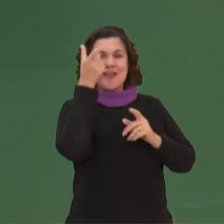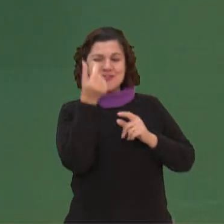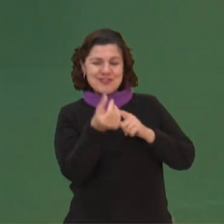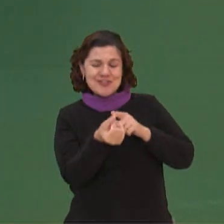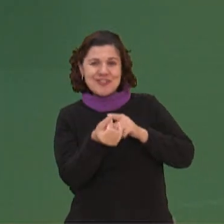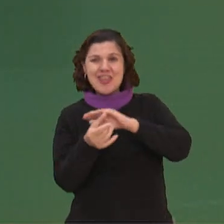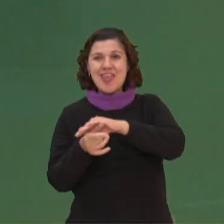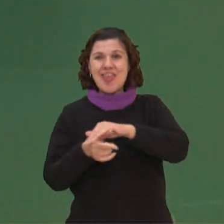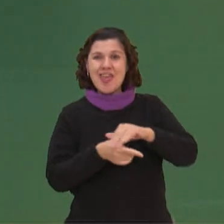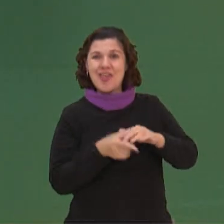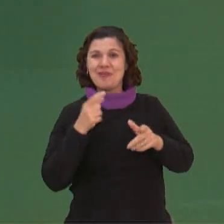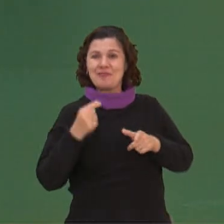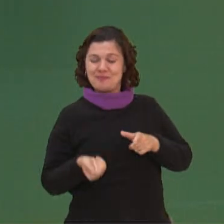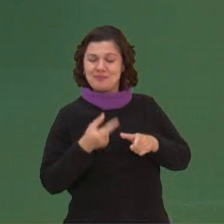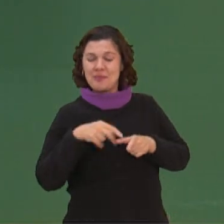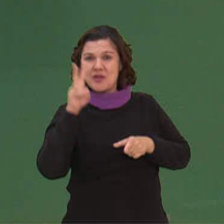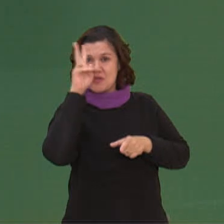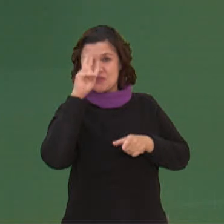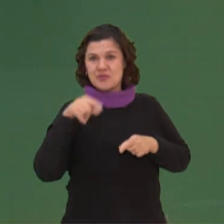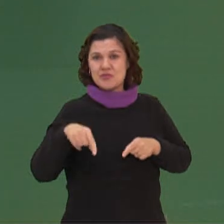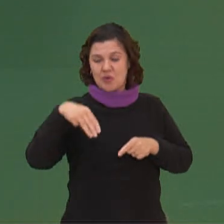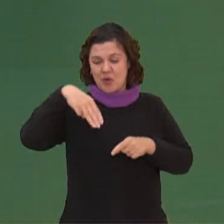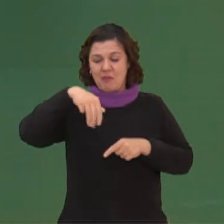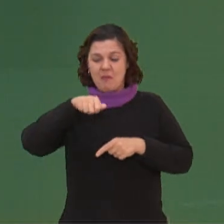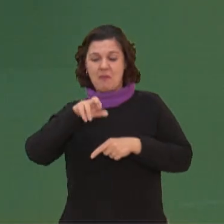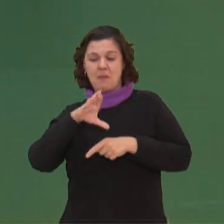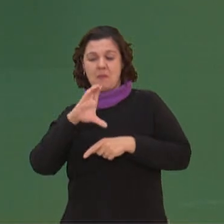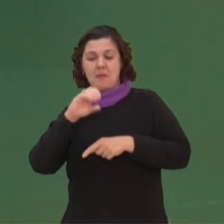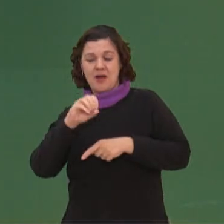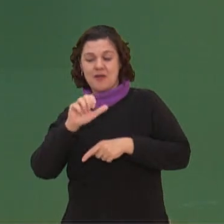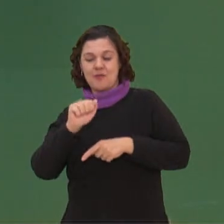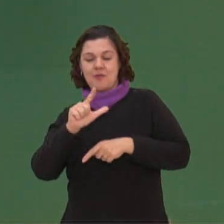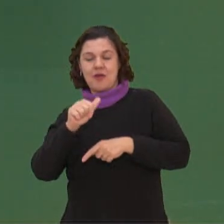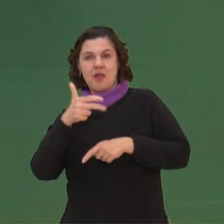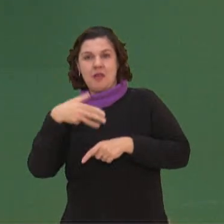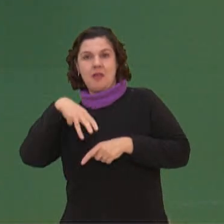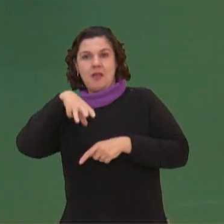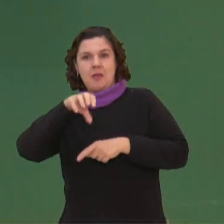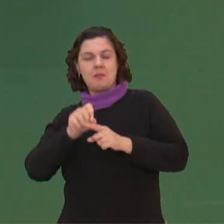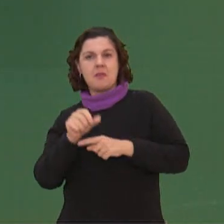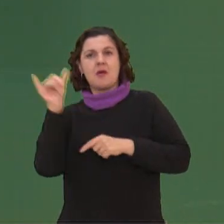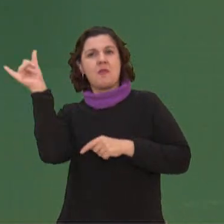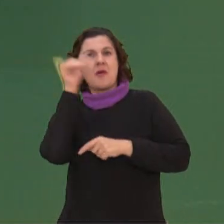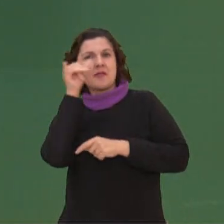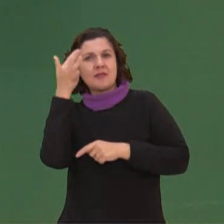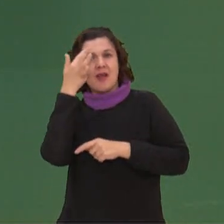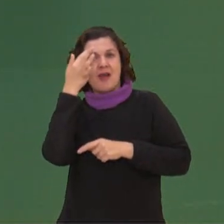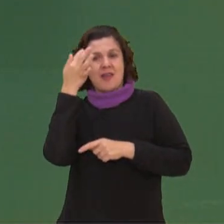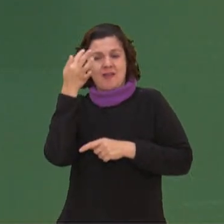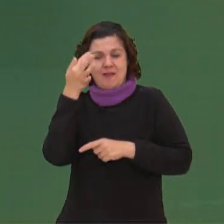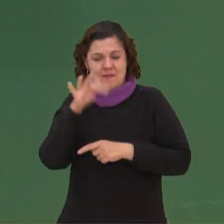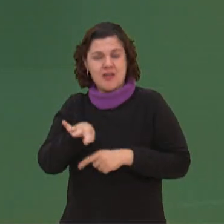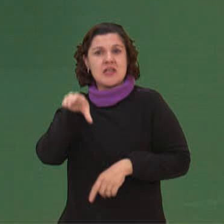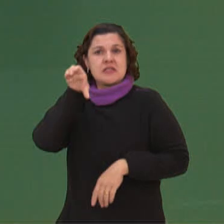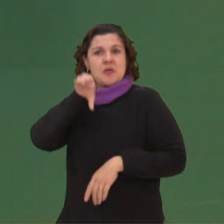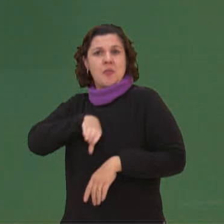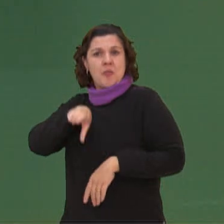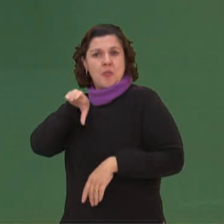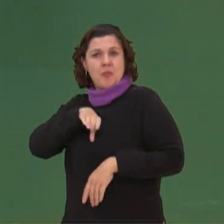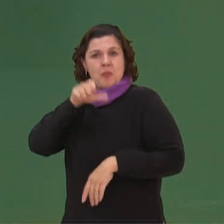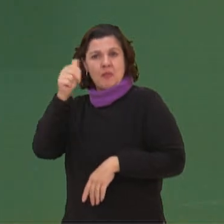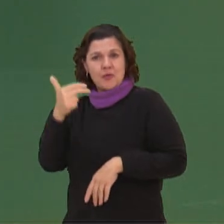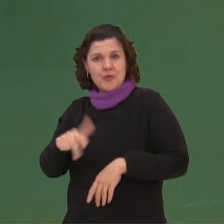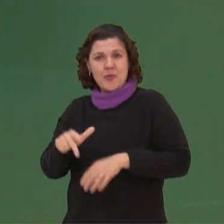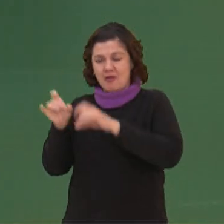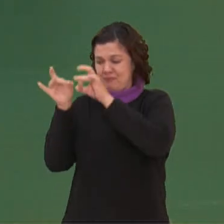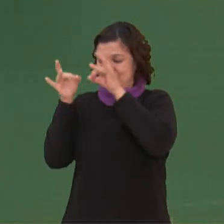de importantíssimo, que era o marco alemão. A Itália, a França, Portugal,